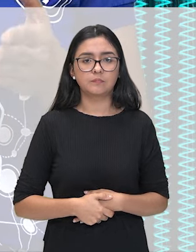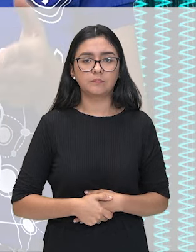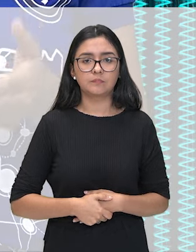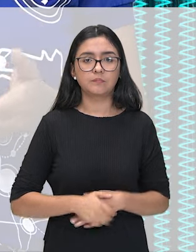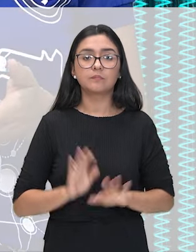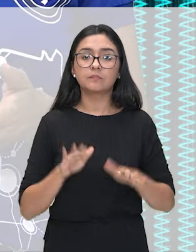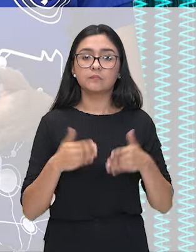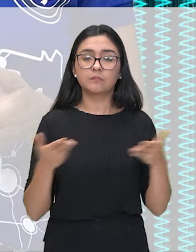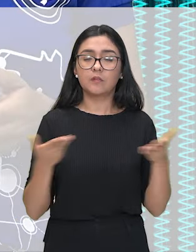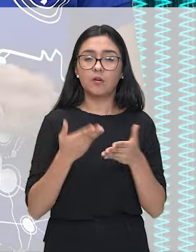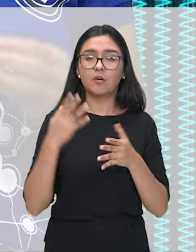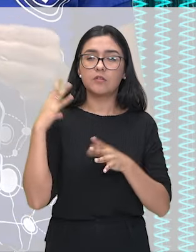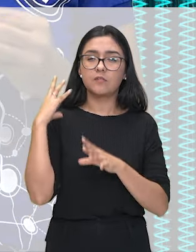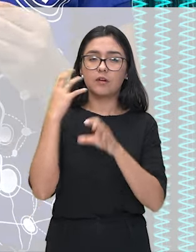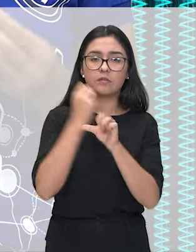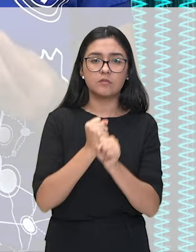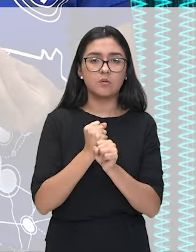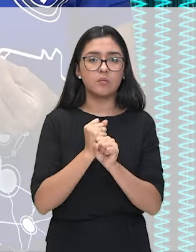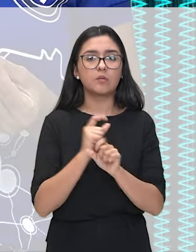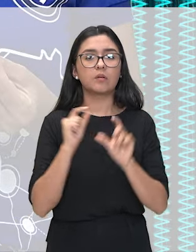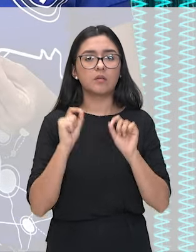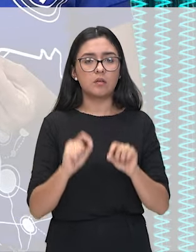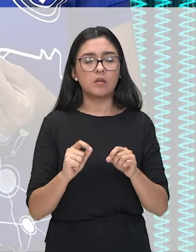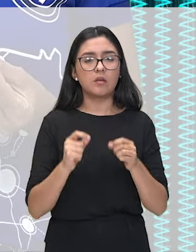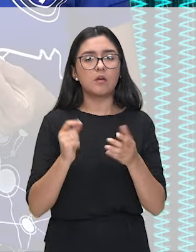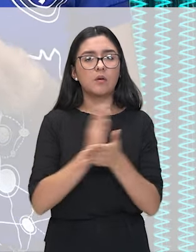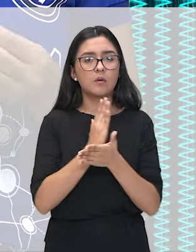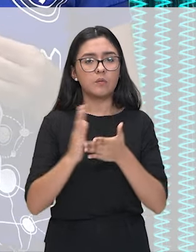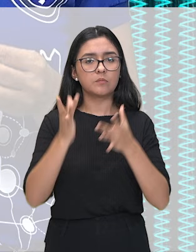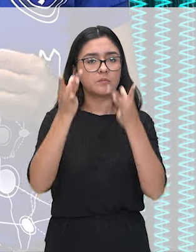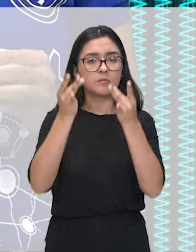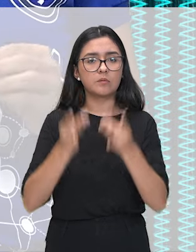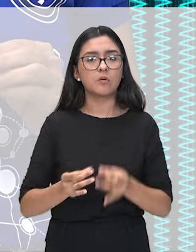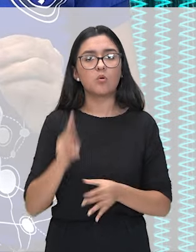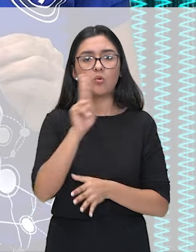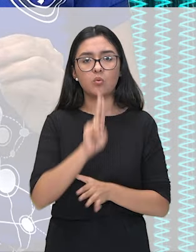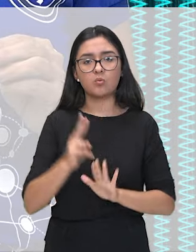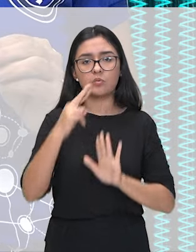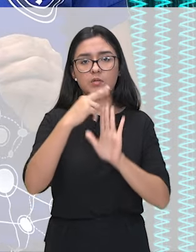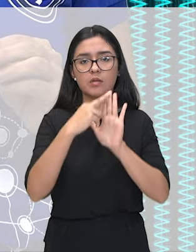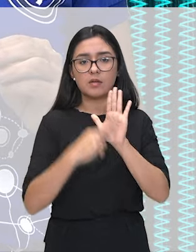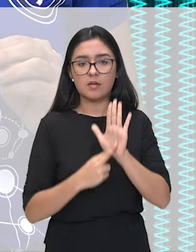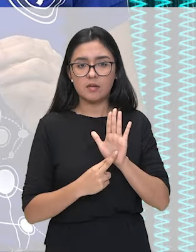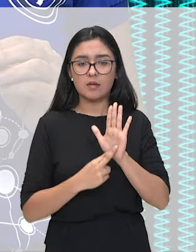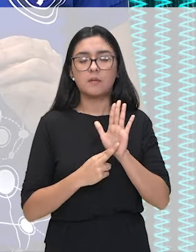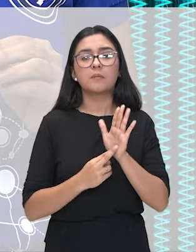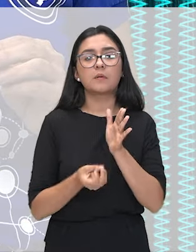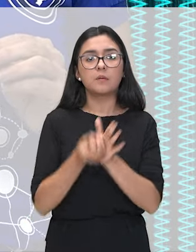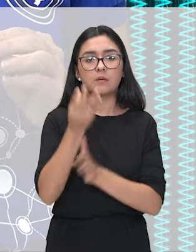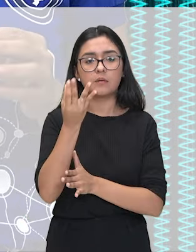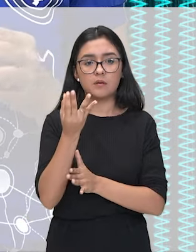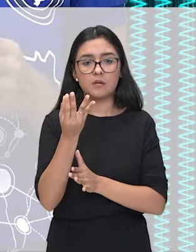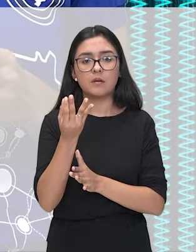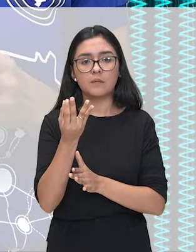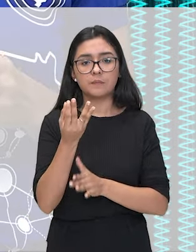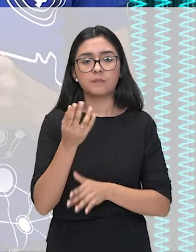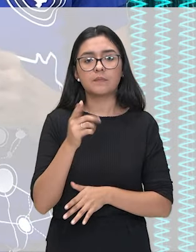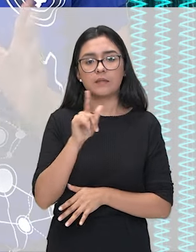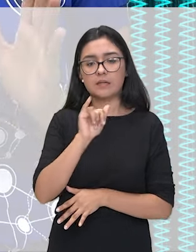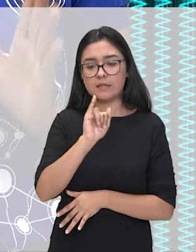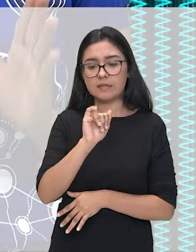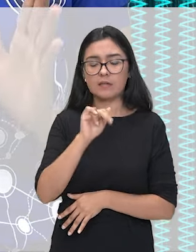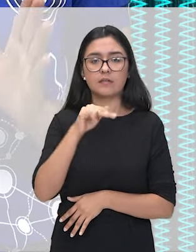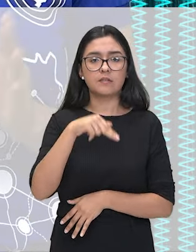agora a gente vai relembrar alguns detalhes sobre o uso das regras para formar esse ing